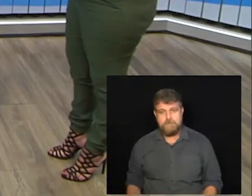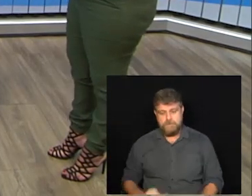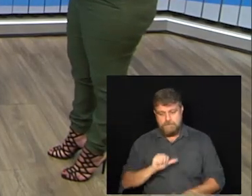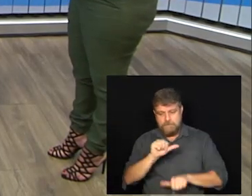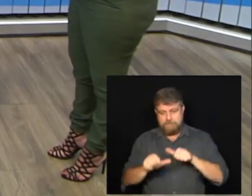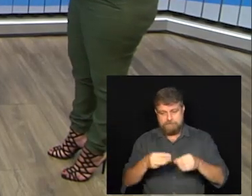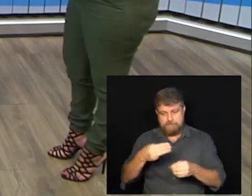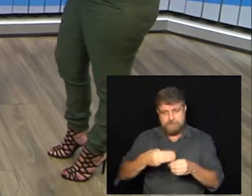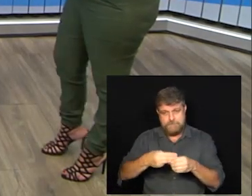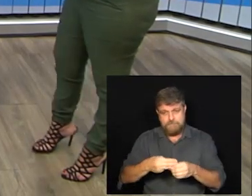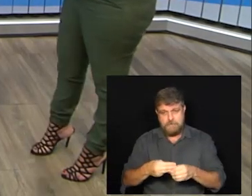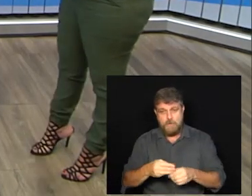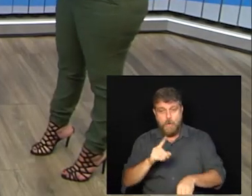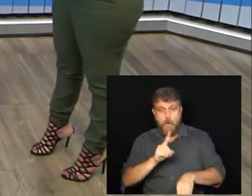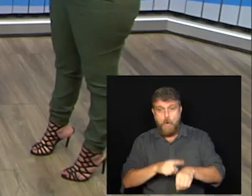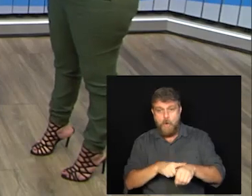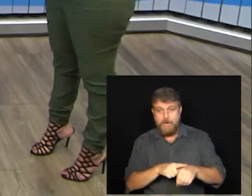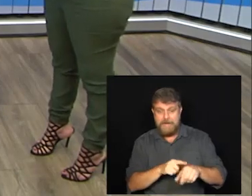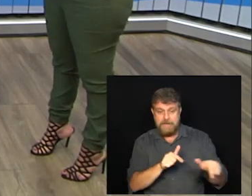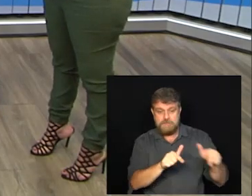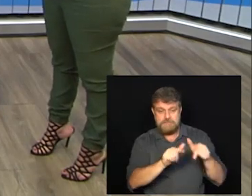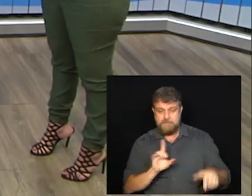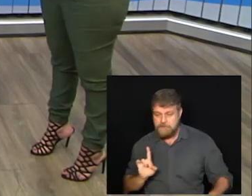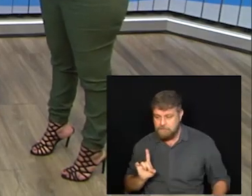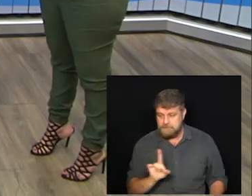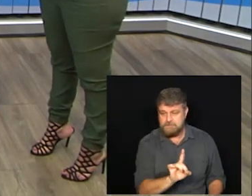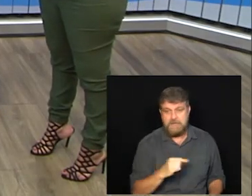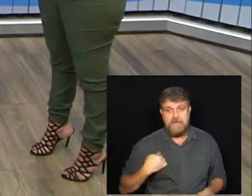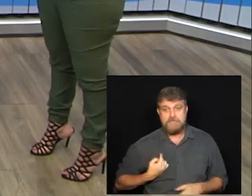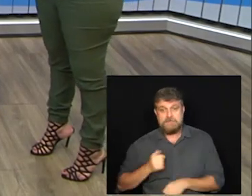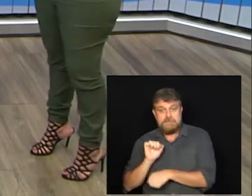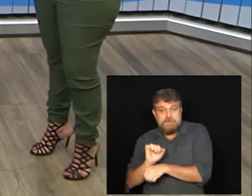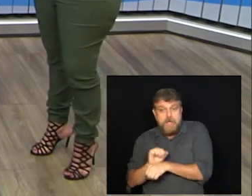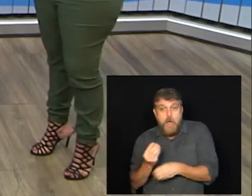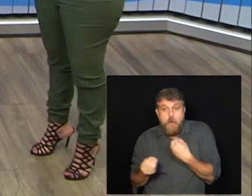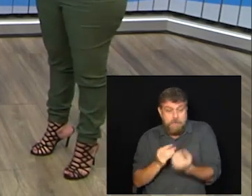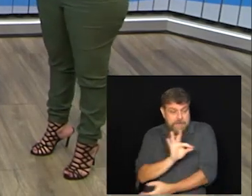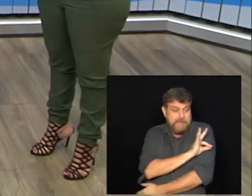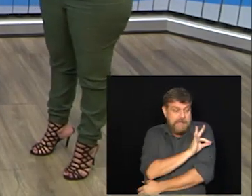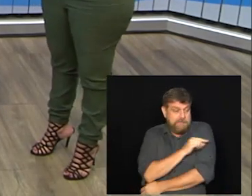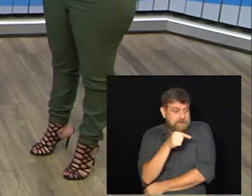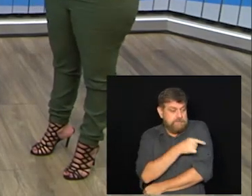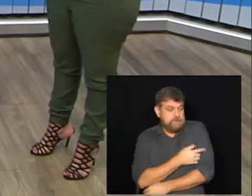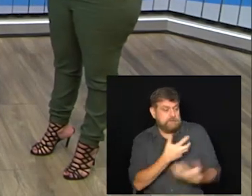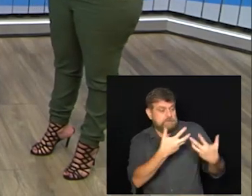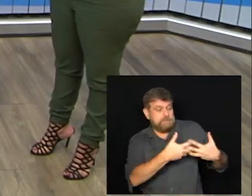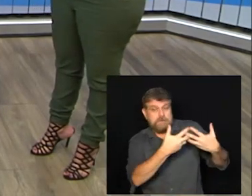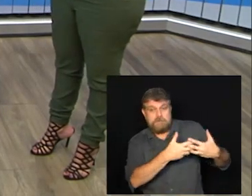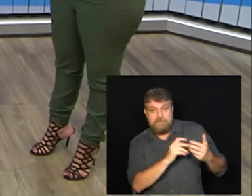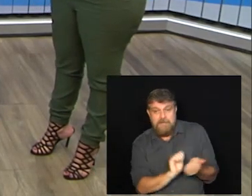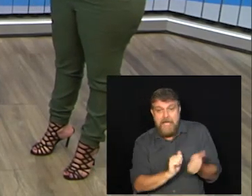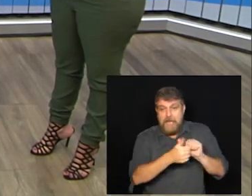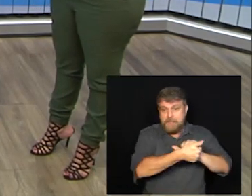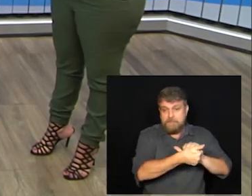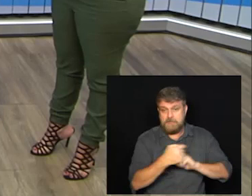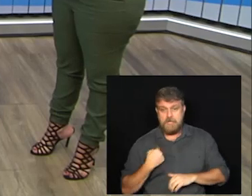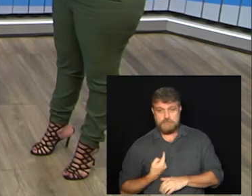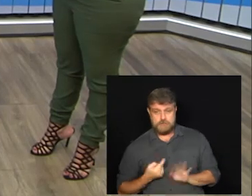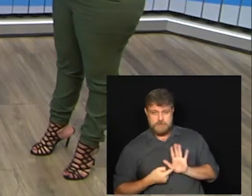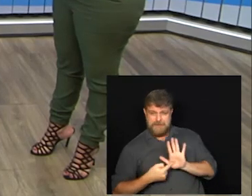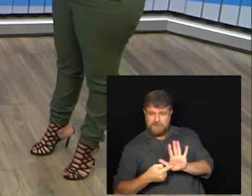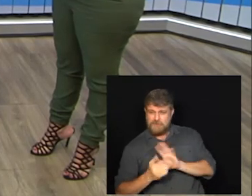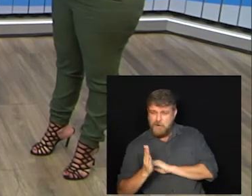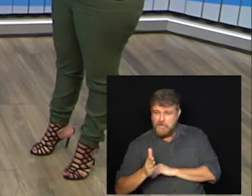região metropolitana de São Paulo. A gente aguarda, então, para saber como a Prefeitura de Campinas também vai readequar. A gente já mostrou